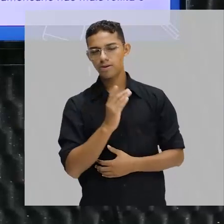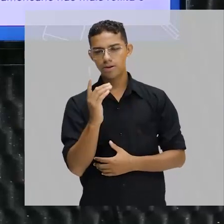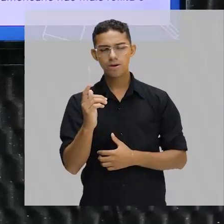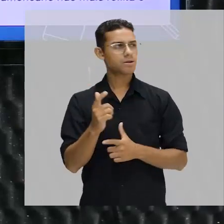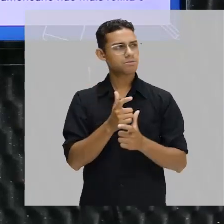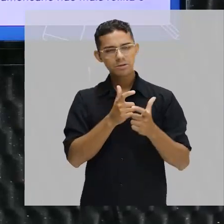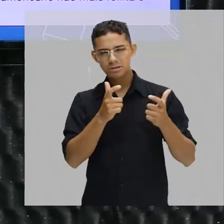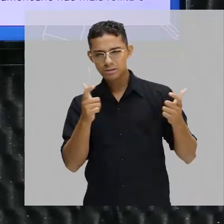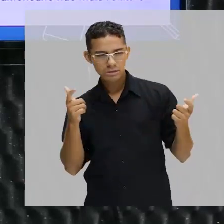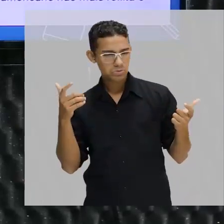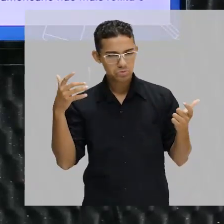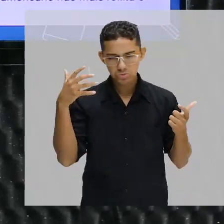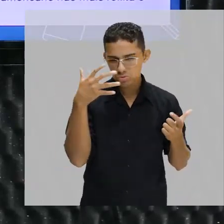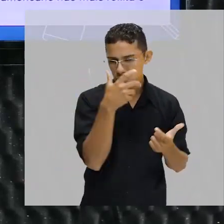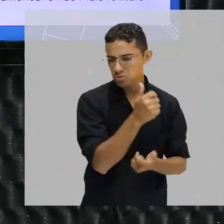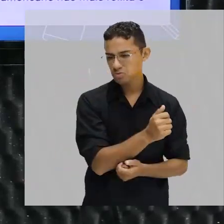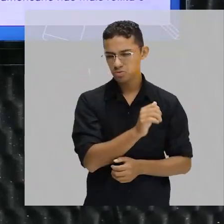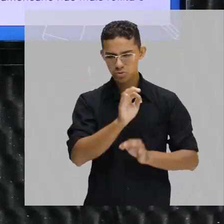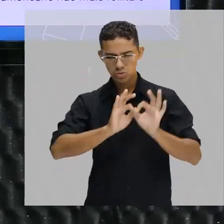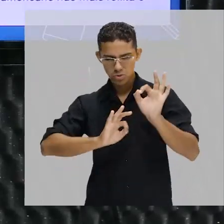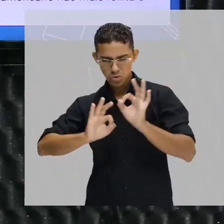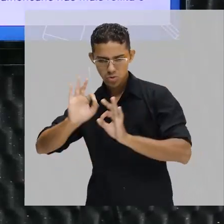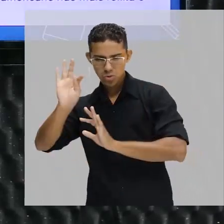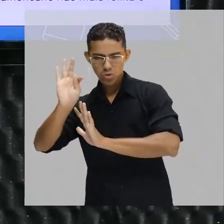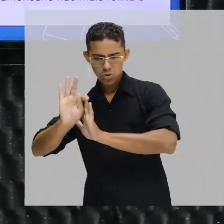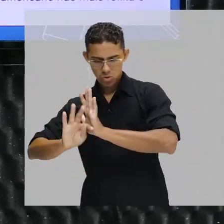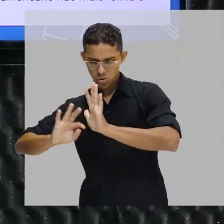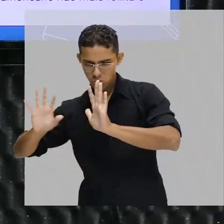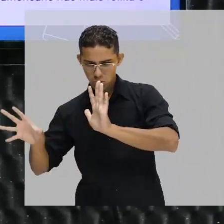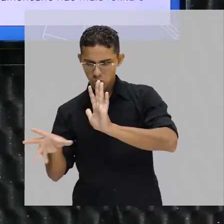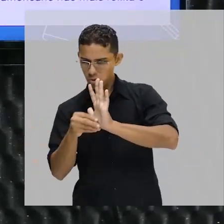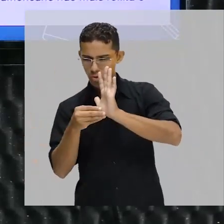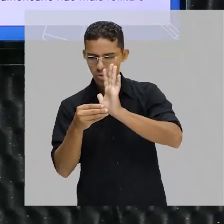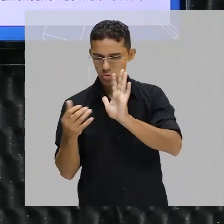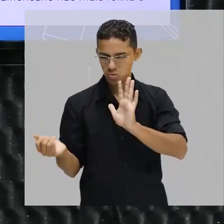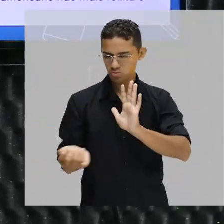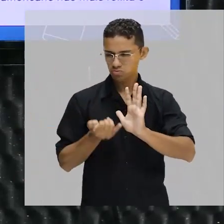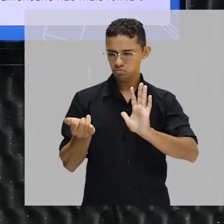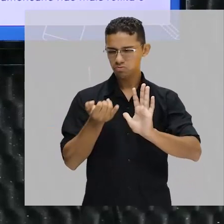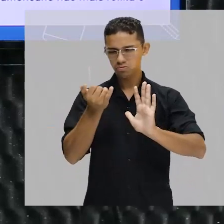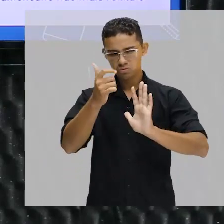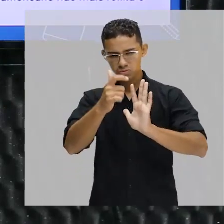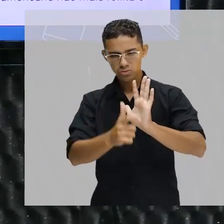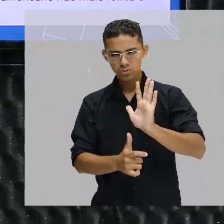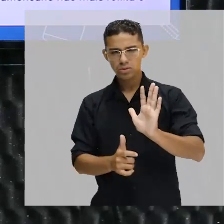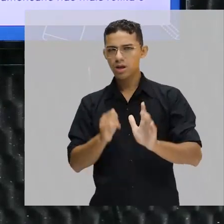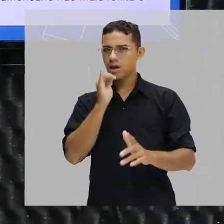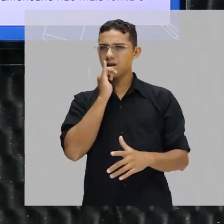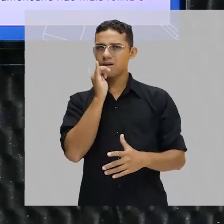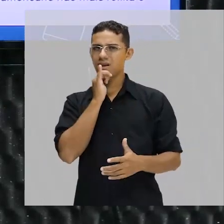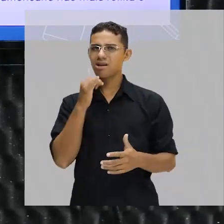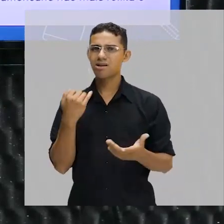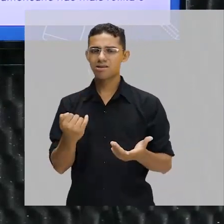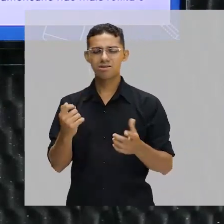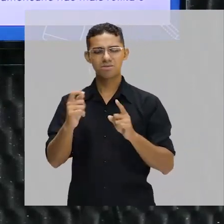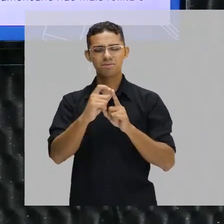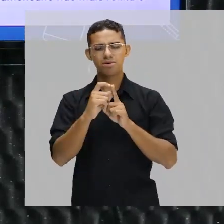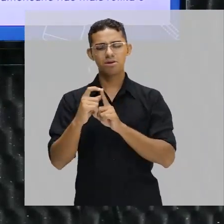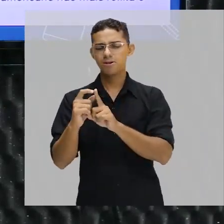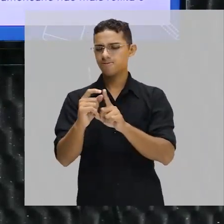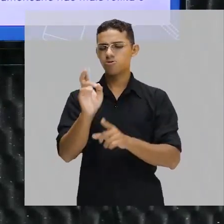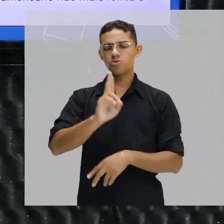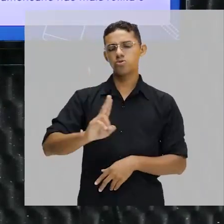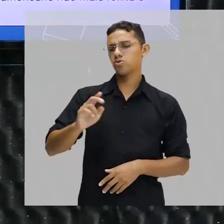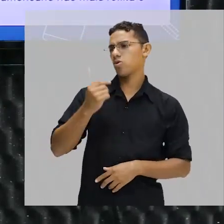mais rico, mais chamativo, mais interativo, né? Então, em vez de colocar palavras que são tão comuns, né, ela vai